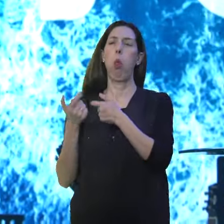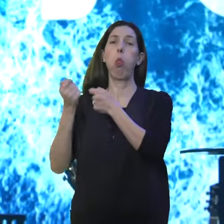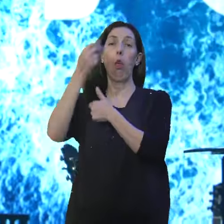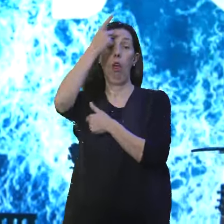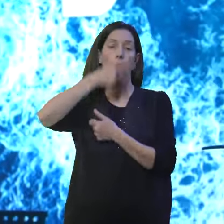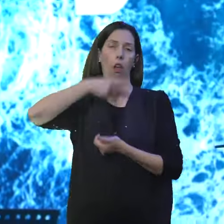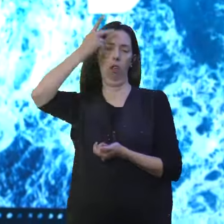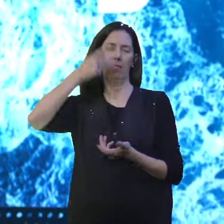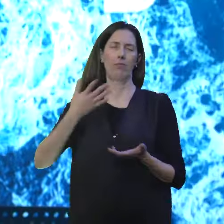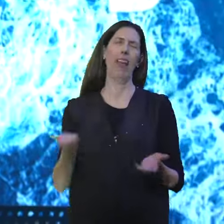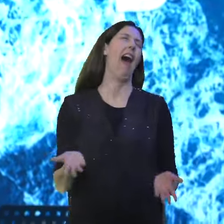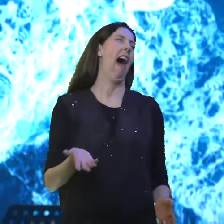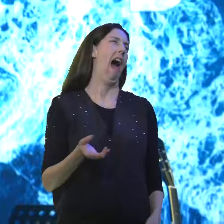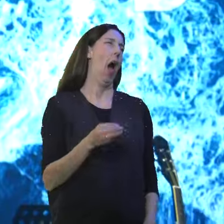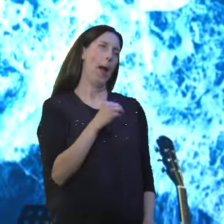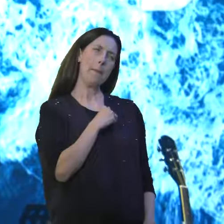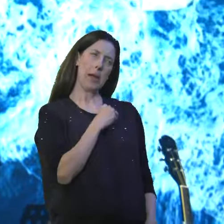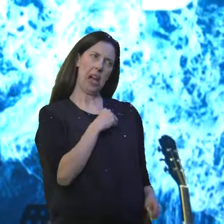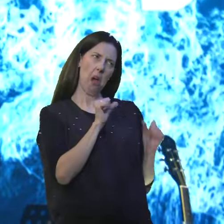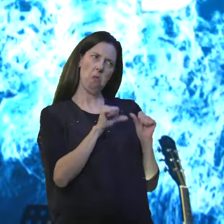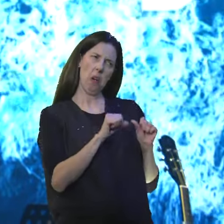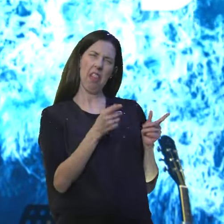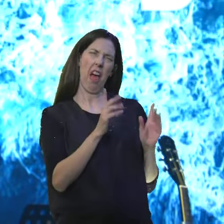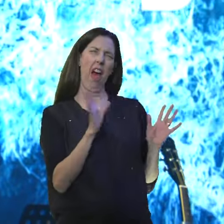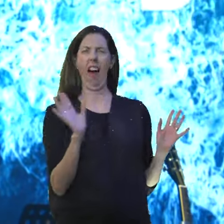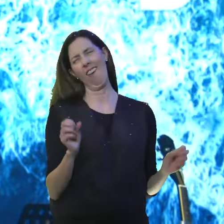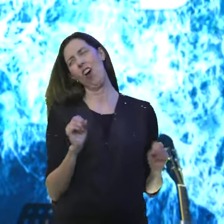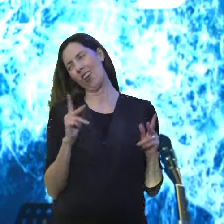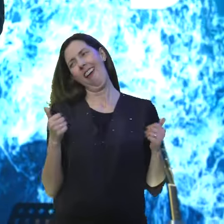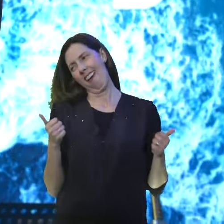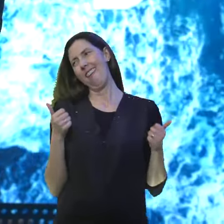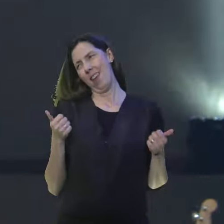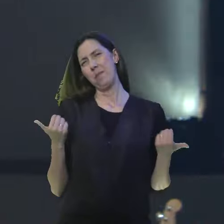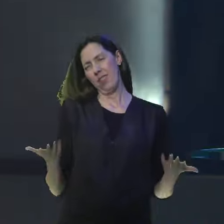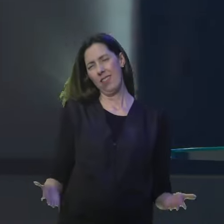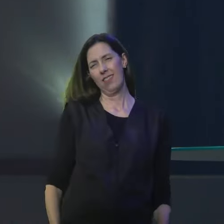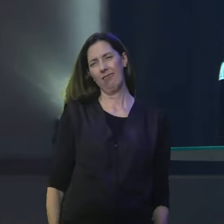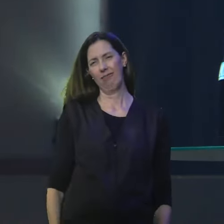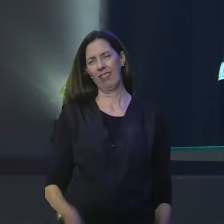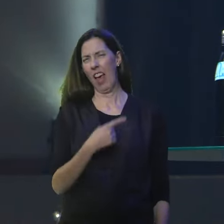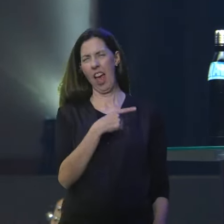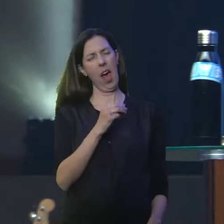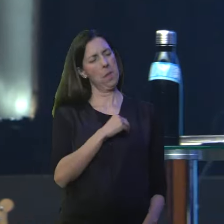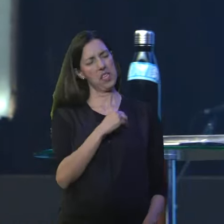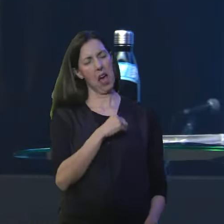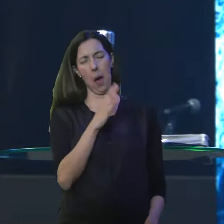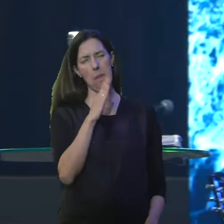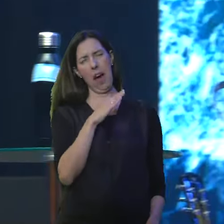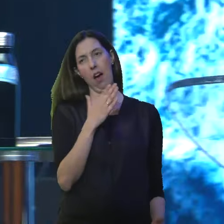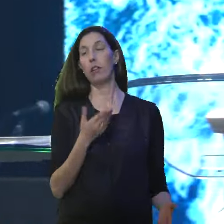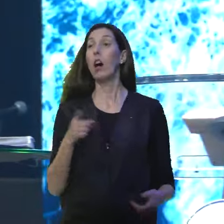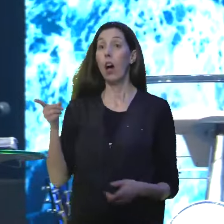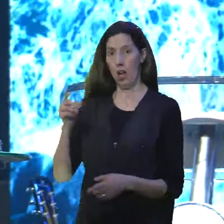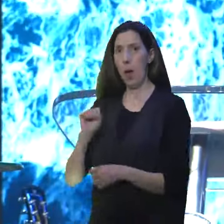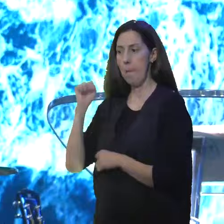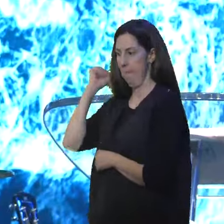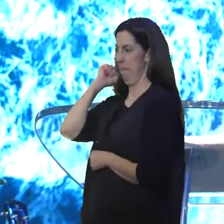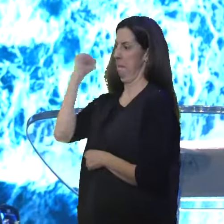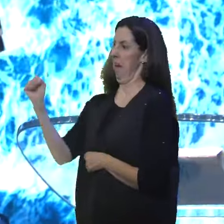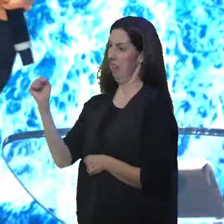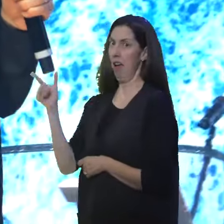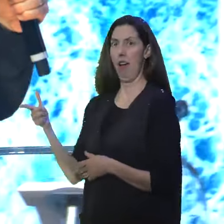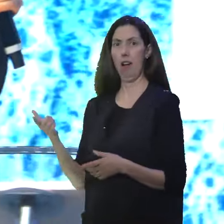Dizendo assim, ah, mas nem é tão bad assim. Nem é tão bad. É óbvio que matar uma pessoa é bem